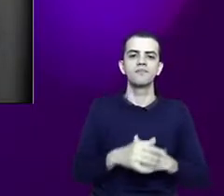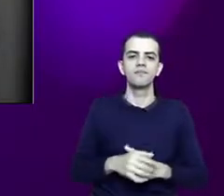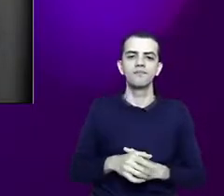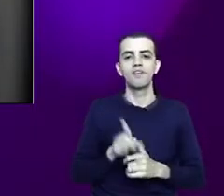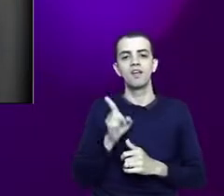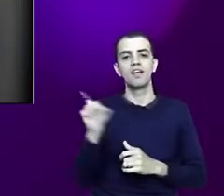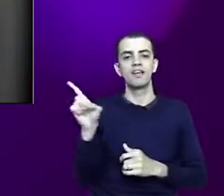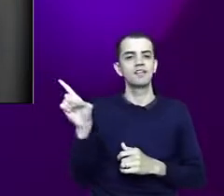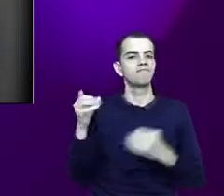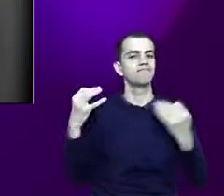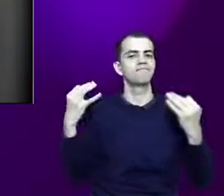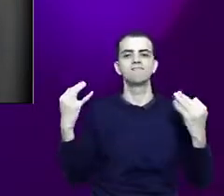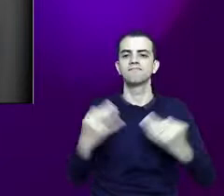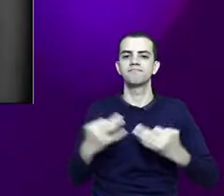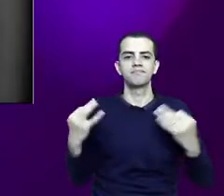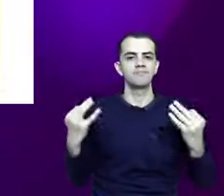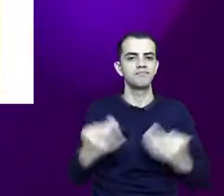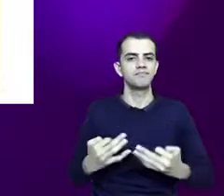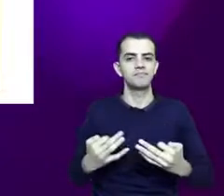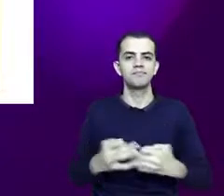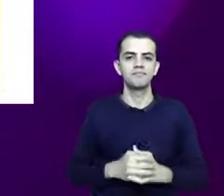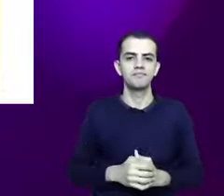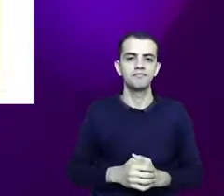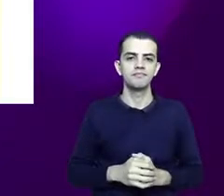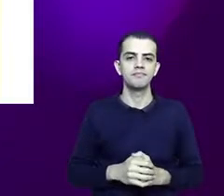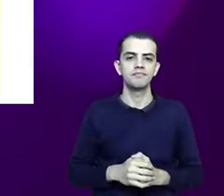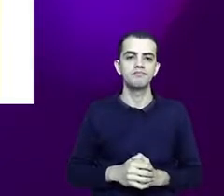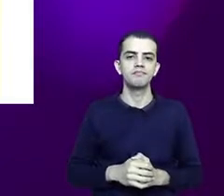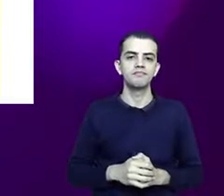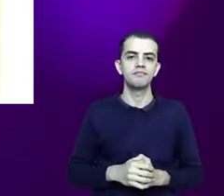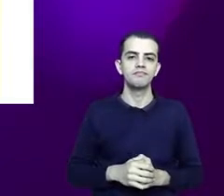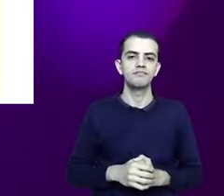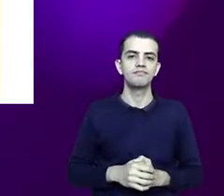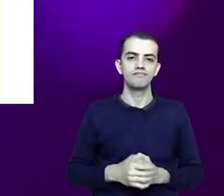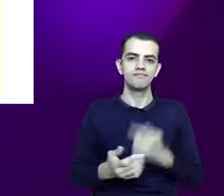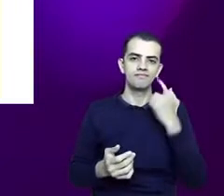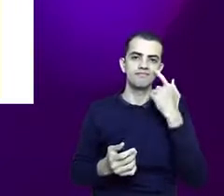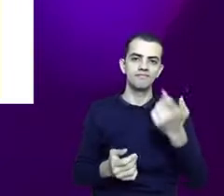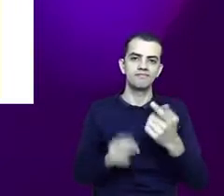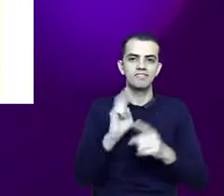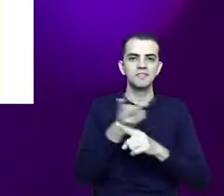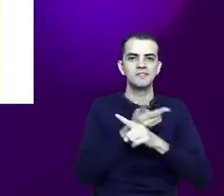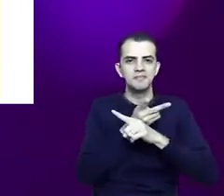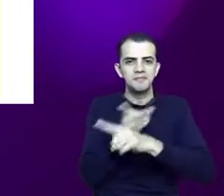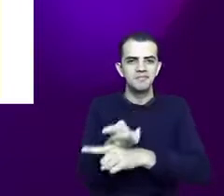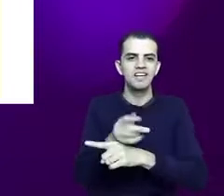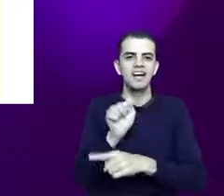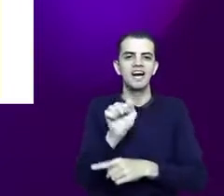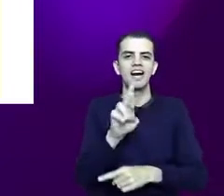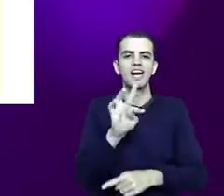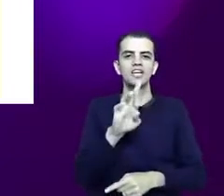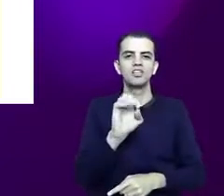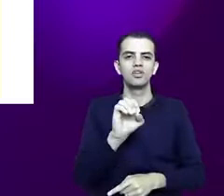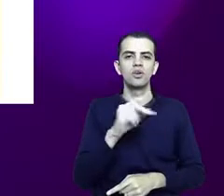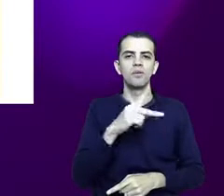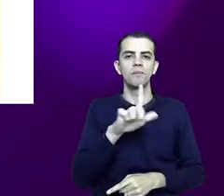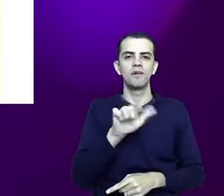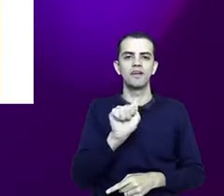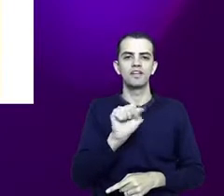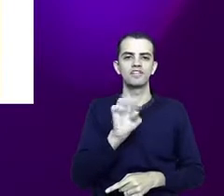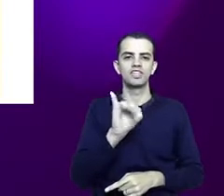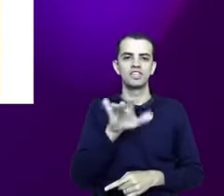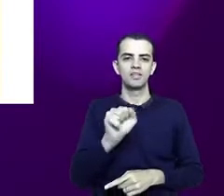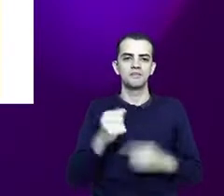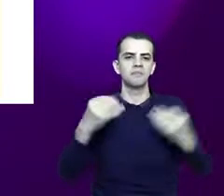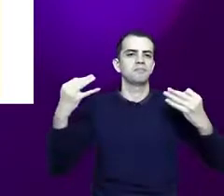fica perfeita a osteotomia. Então, nós estamos à busca da artroplastia perfeita. E é lógico, a